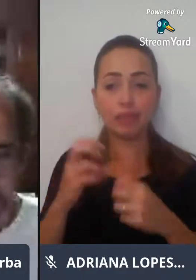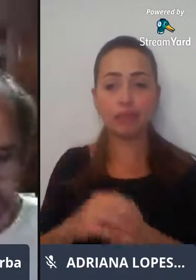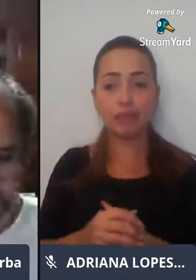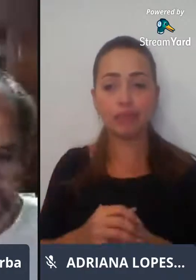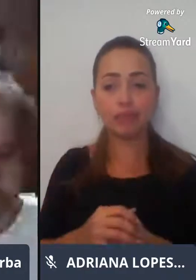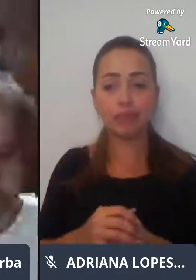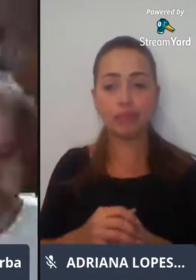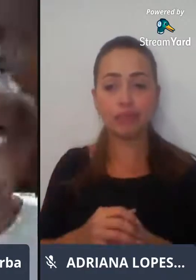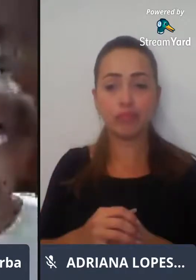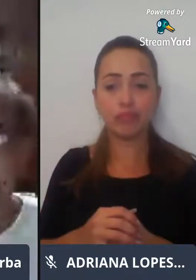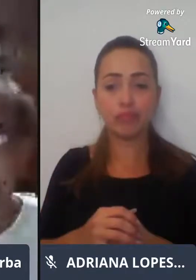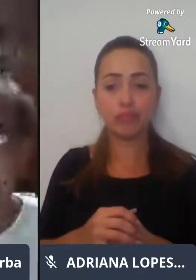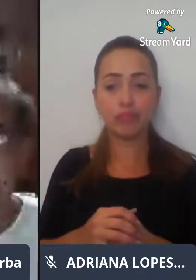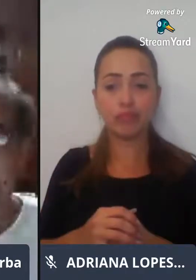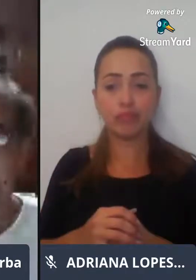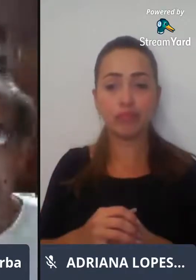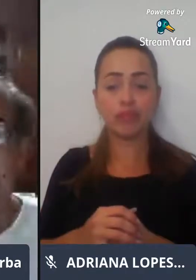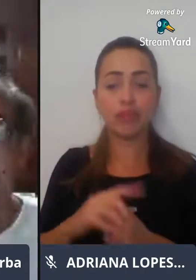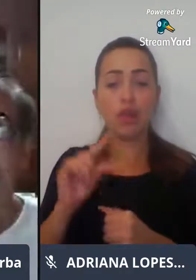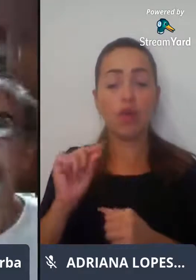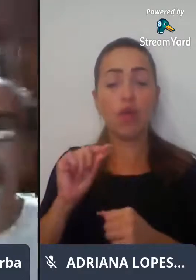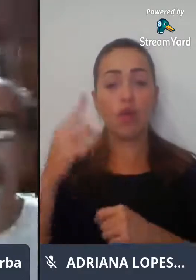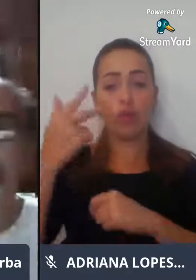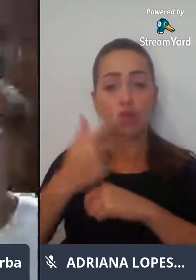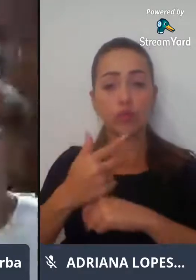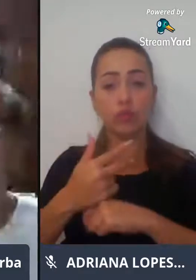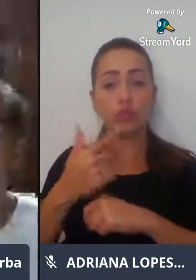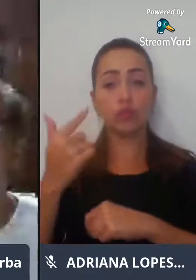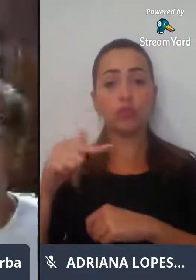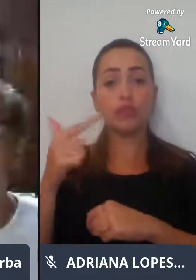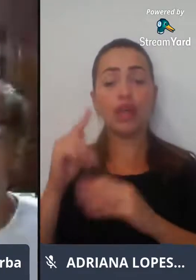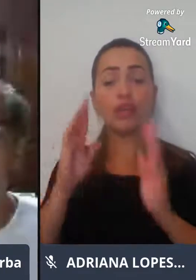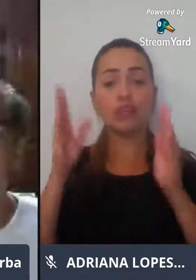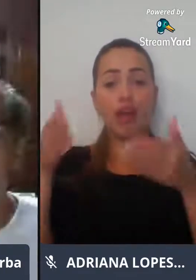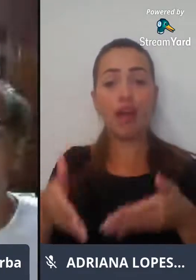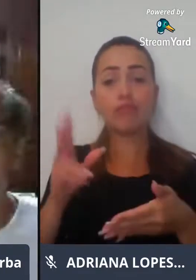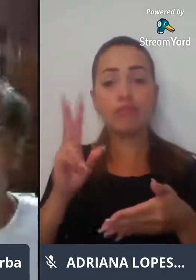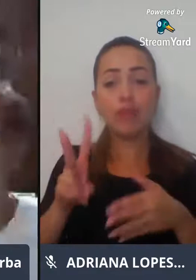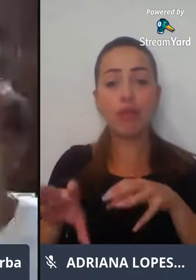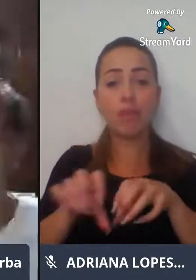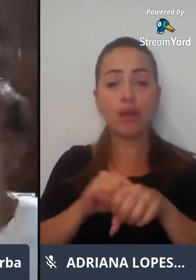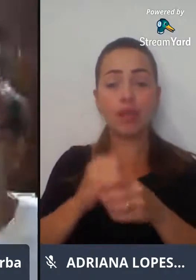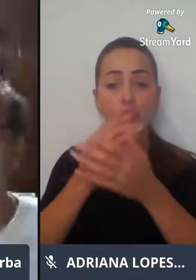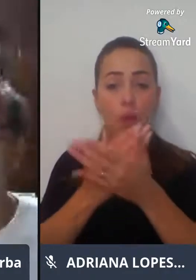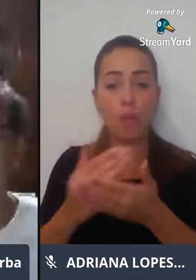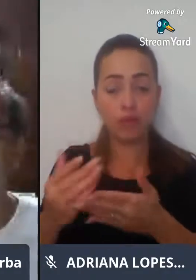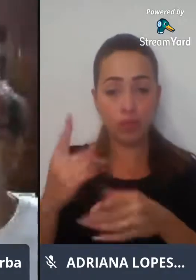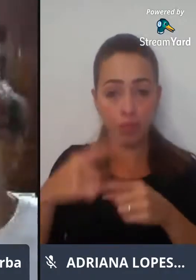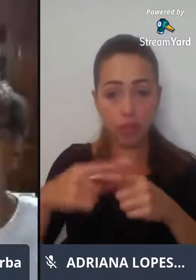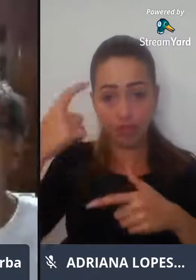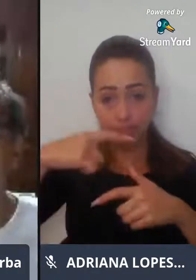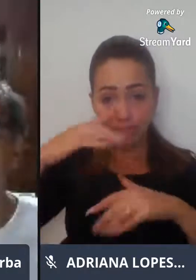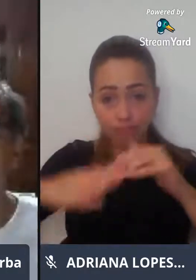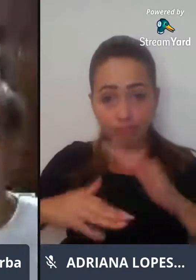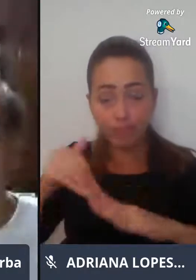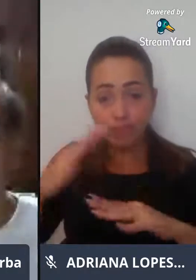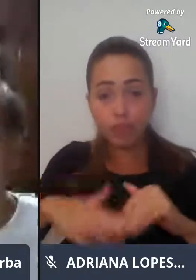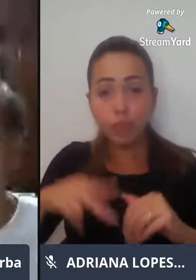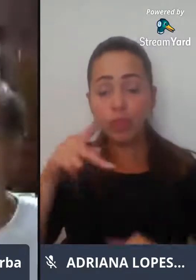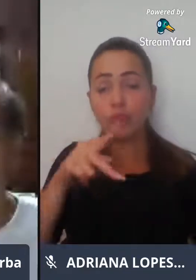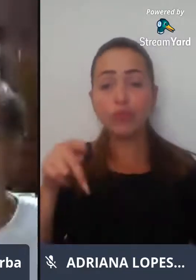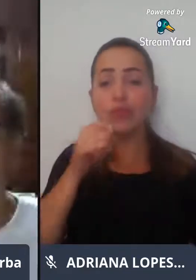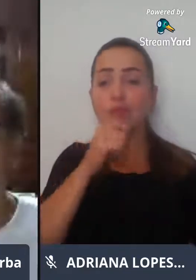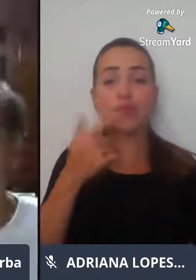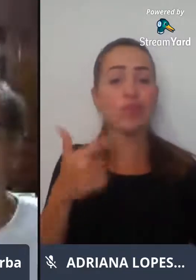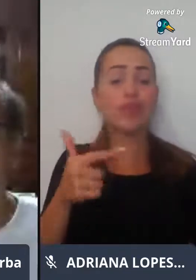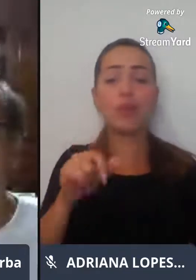ele não tem chegado muito na formação inicial, por exemplo, justamente porque os formadores muitas vezes não têm a